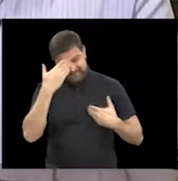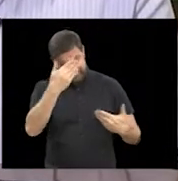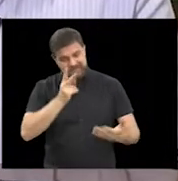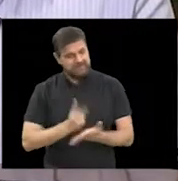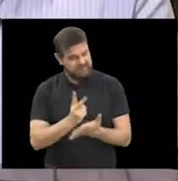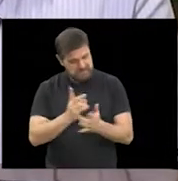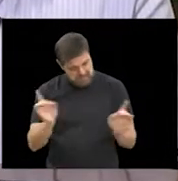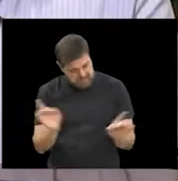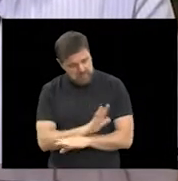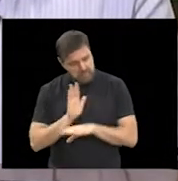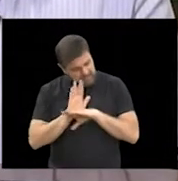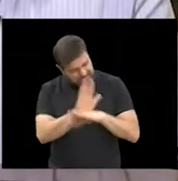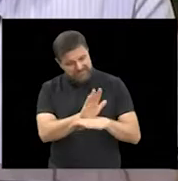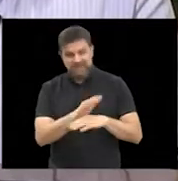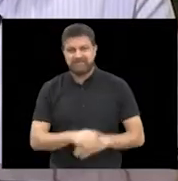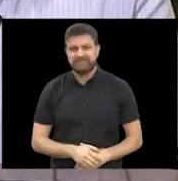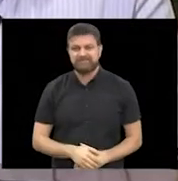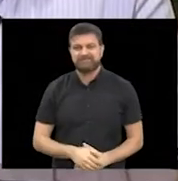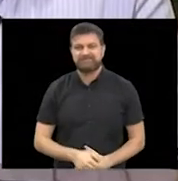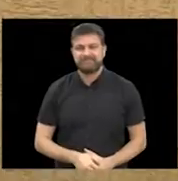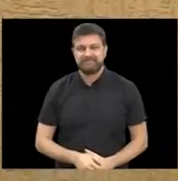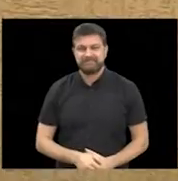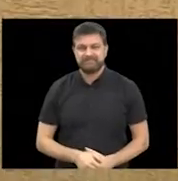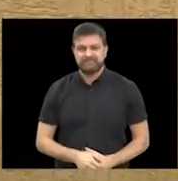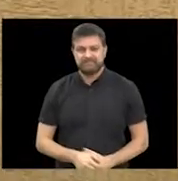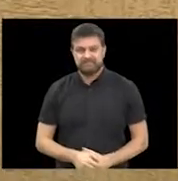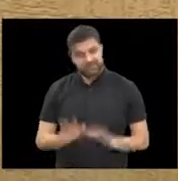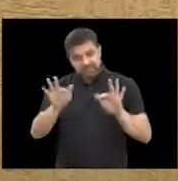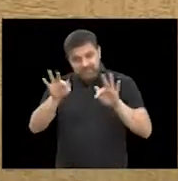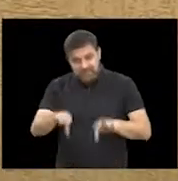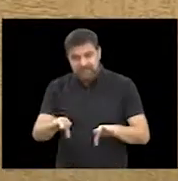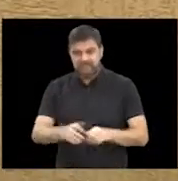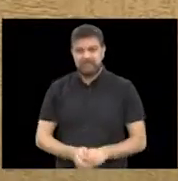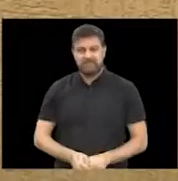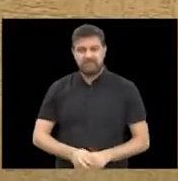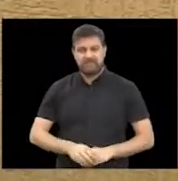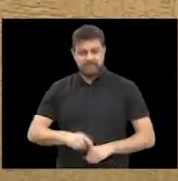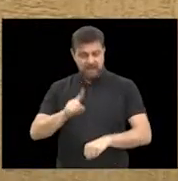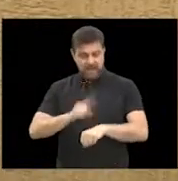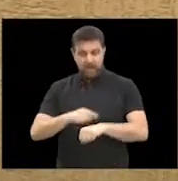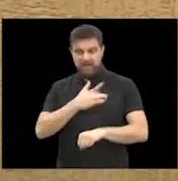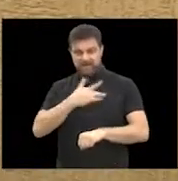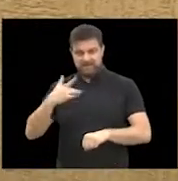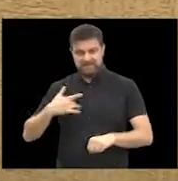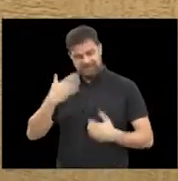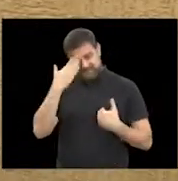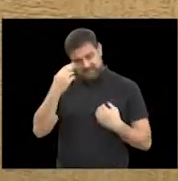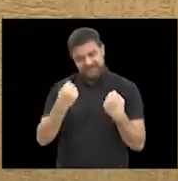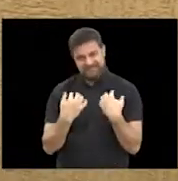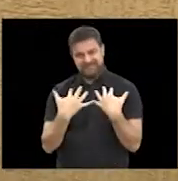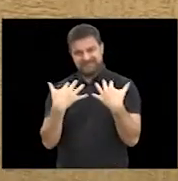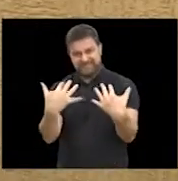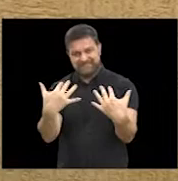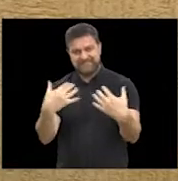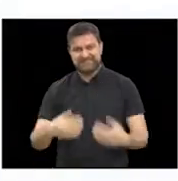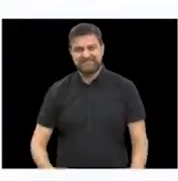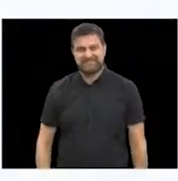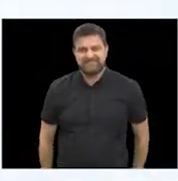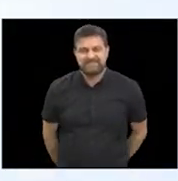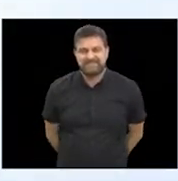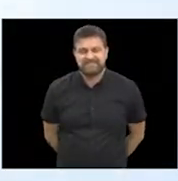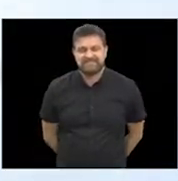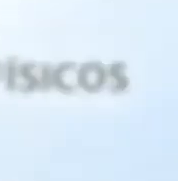sempre à disposição. Obrigada. Obrigado. E assim nós encerramos mais um Momento Saúde. Obrigada por ter ficado com a gente.